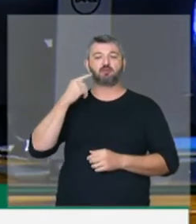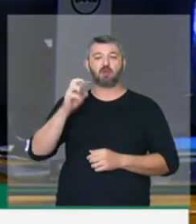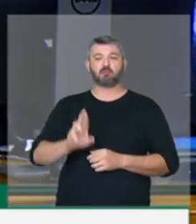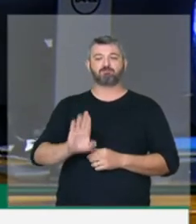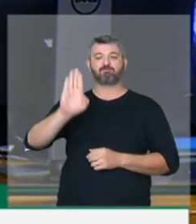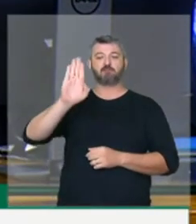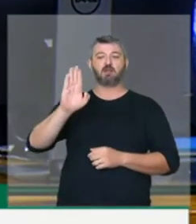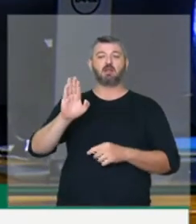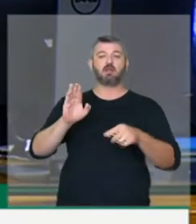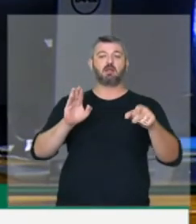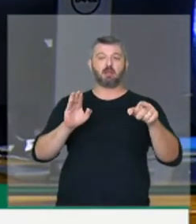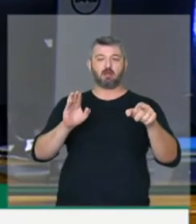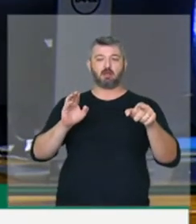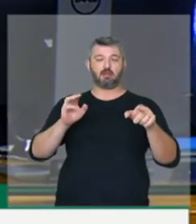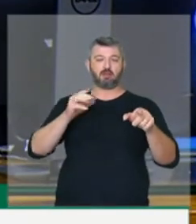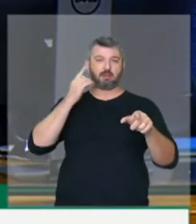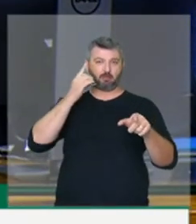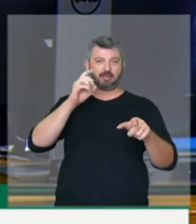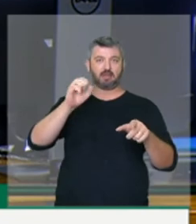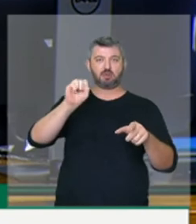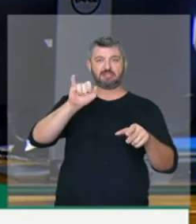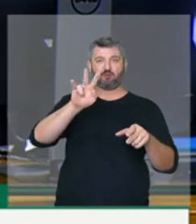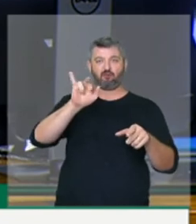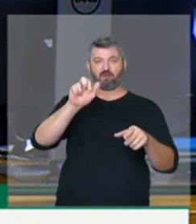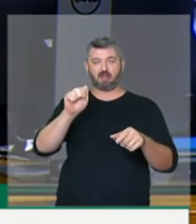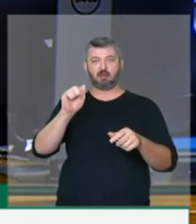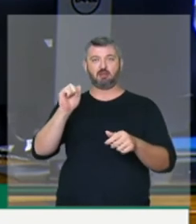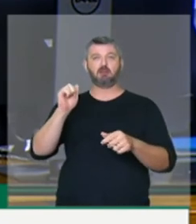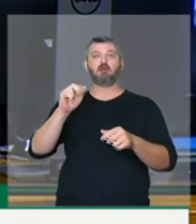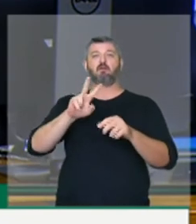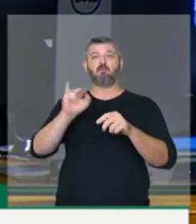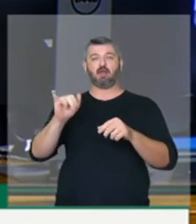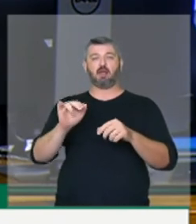deputado Daniel Silveira por 15 minutos.